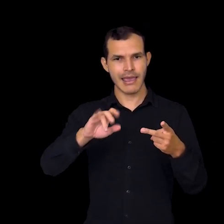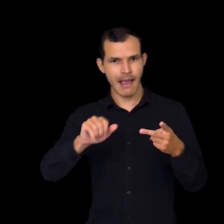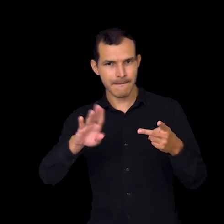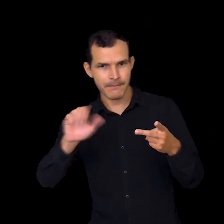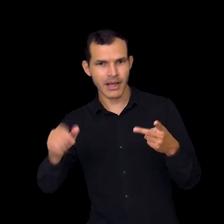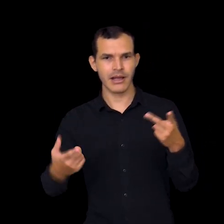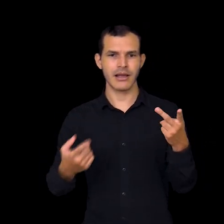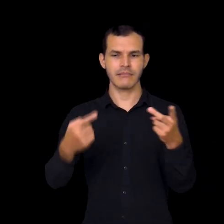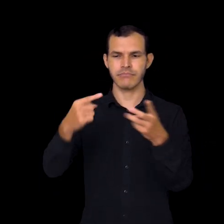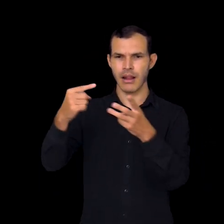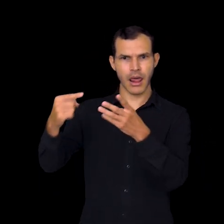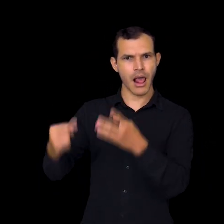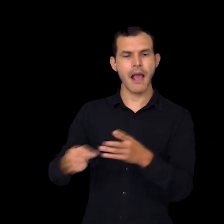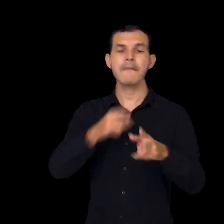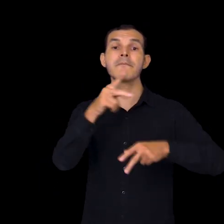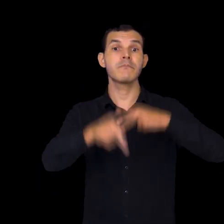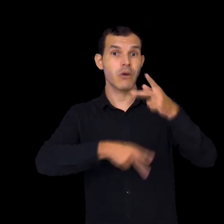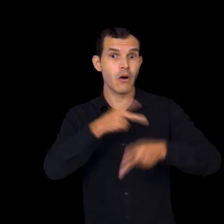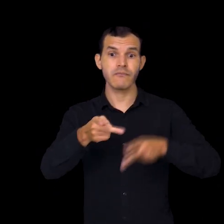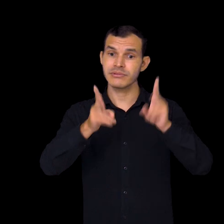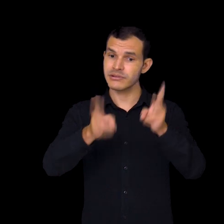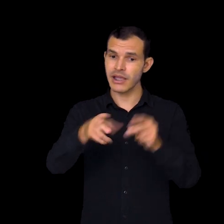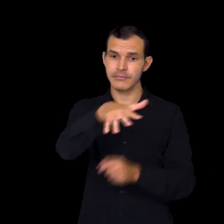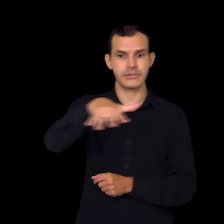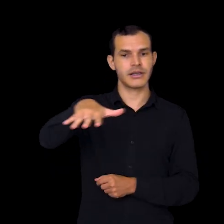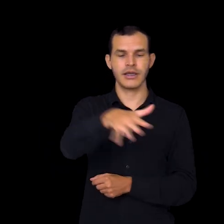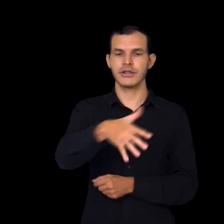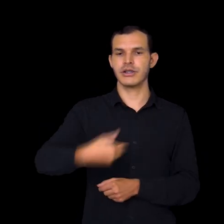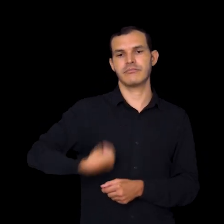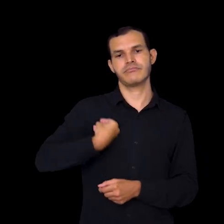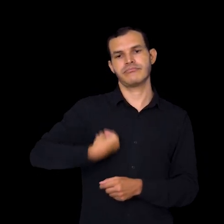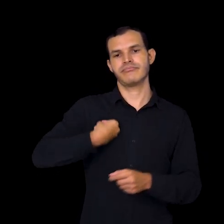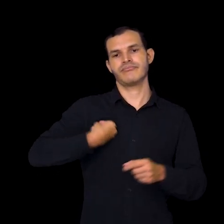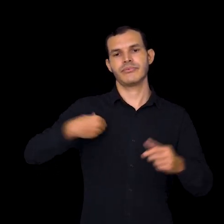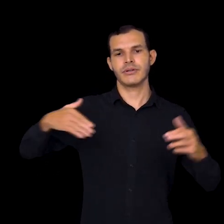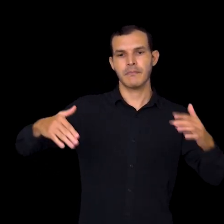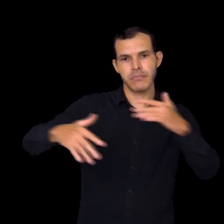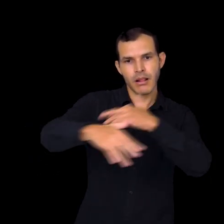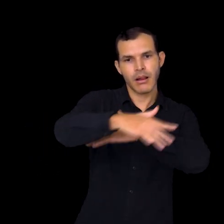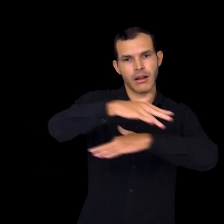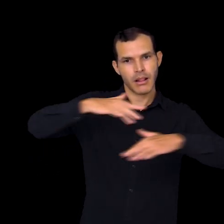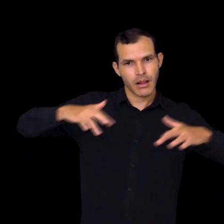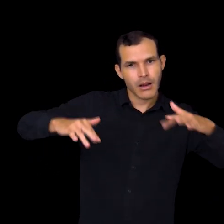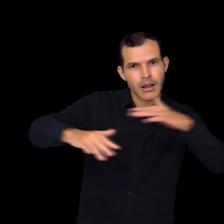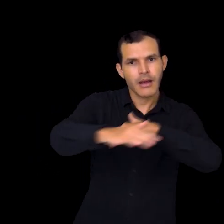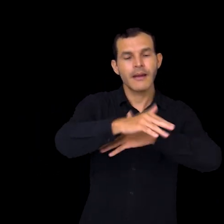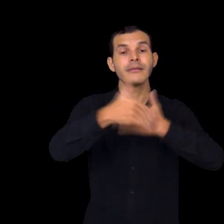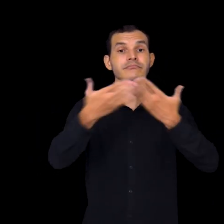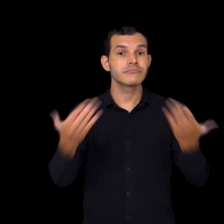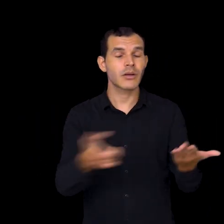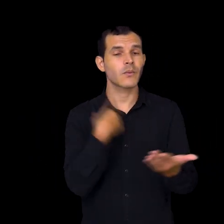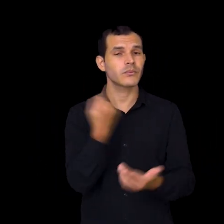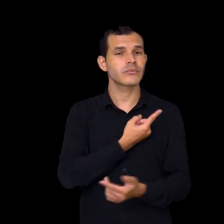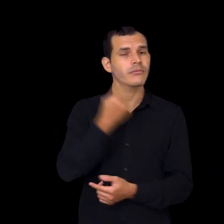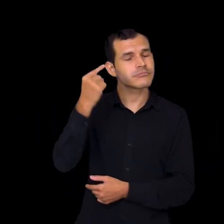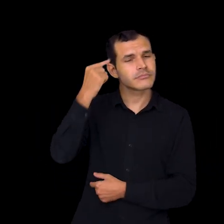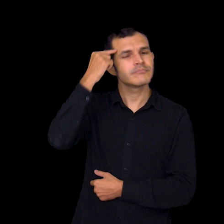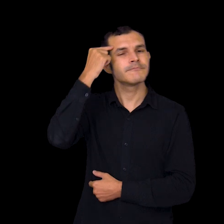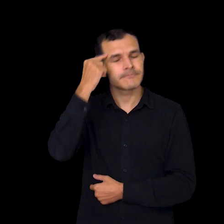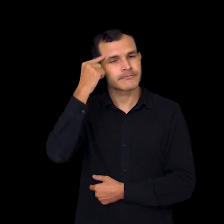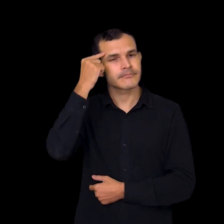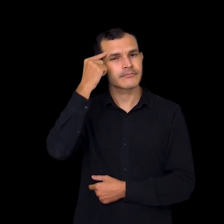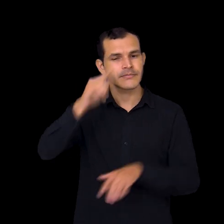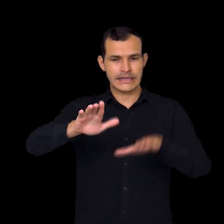anicuns. Então, esses povos todos sempre circularam nessa região. E nós tendemos a pensar que